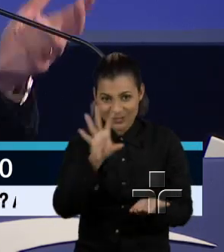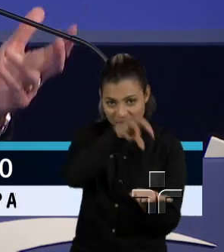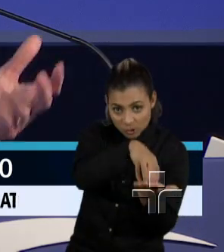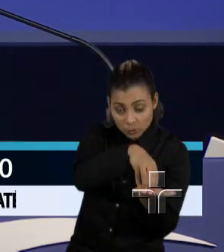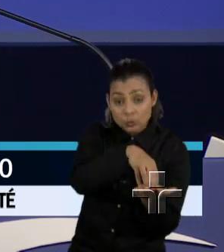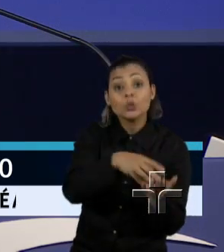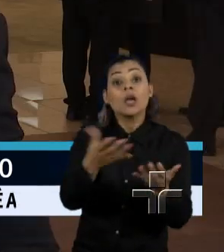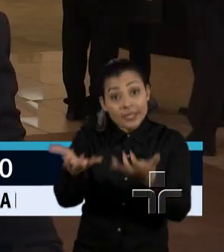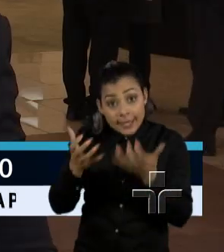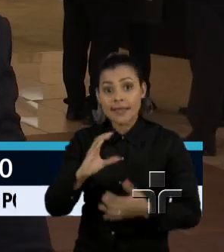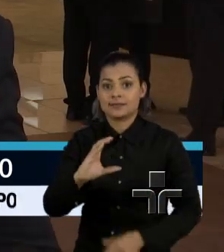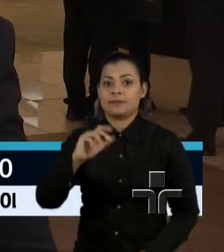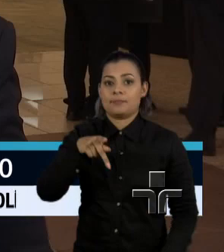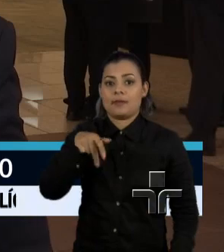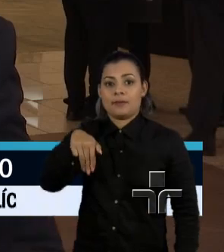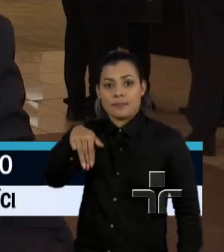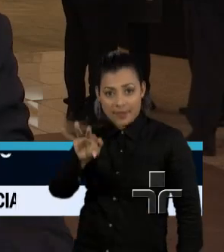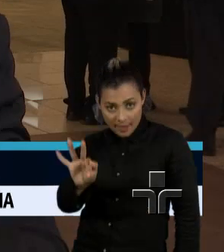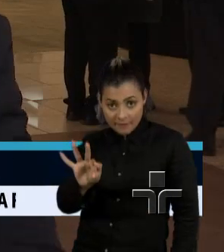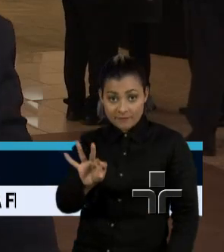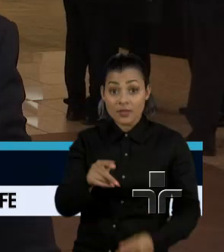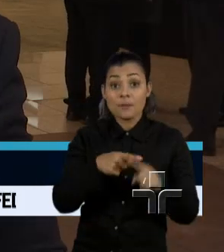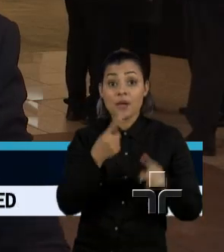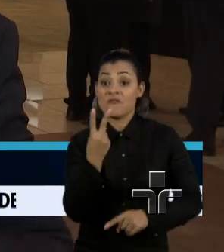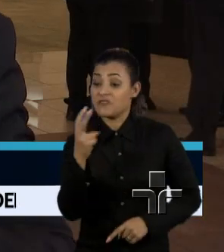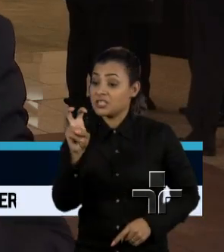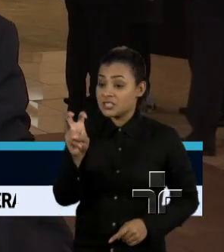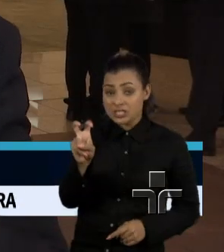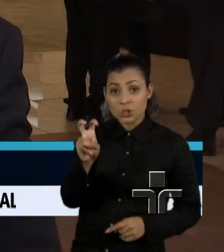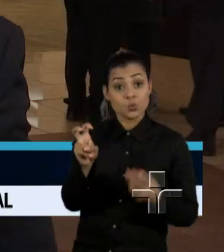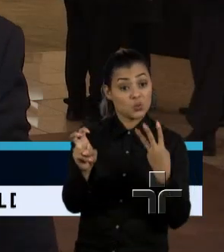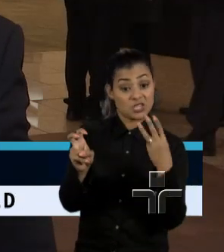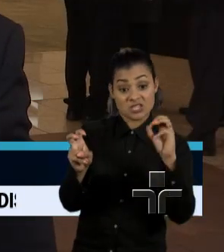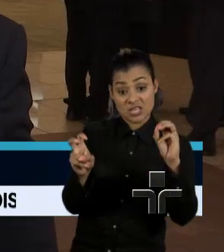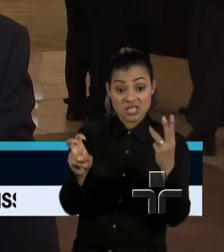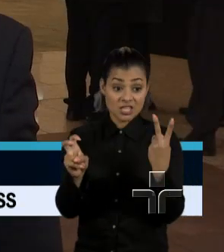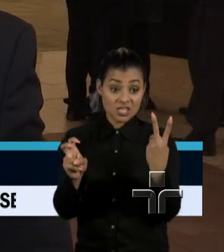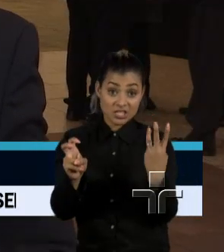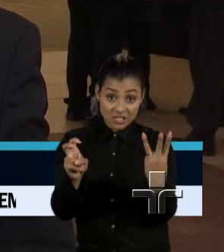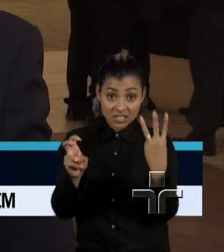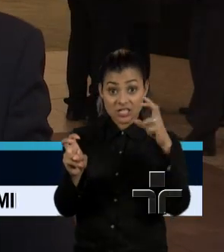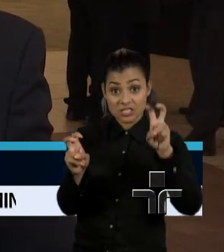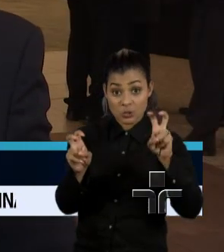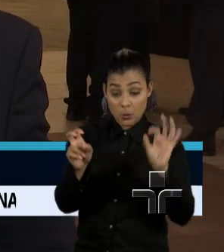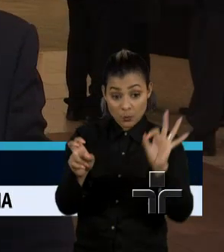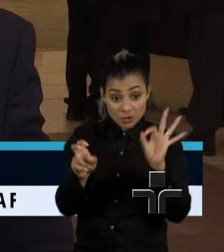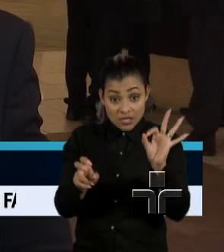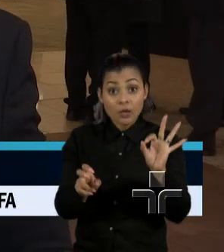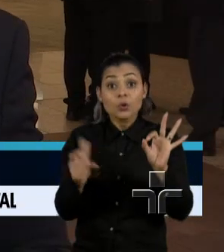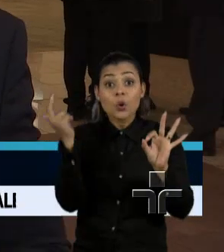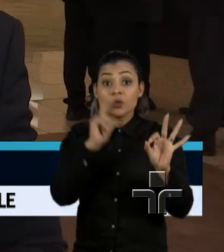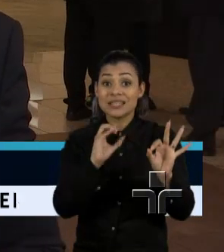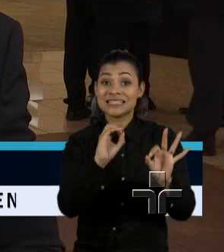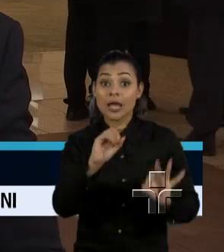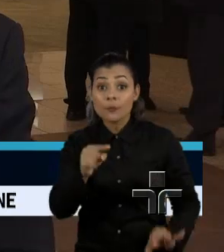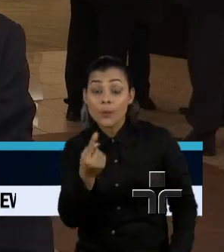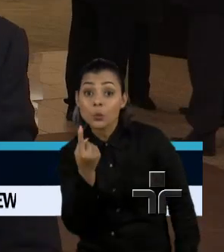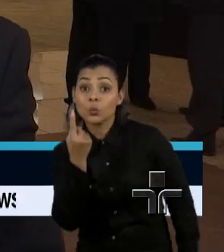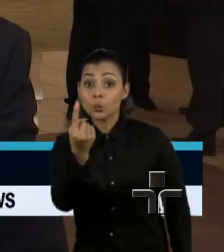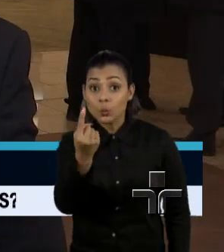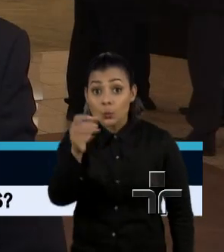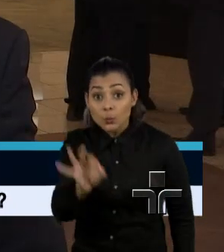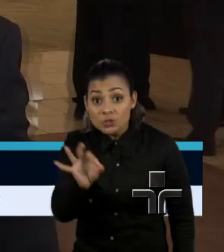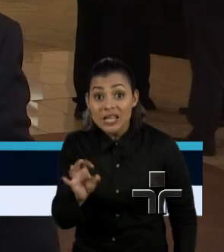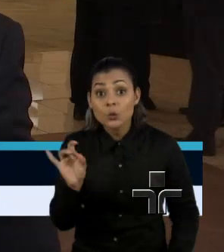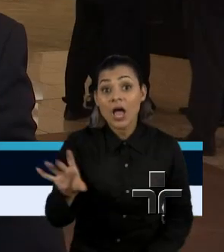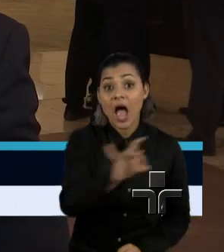quer a CPMF. Você sai de alíquotas de 25%, de 30%, de 35% para tributar em 0,1% cada